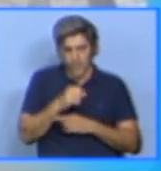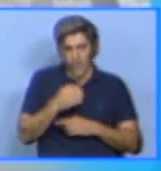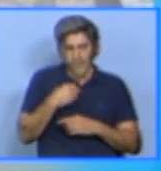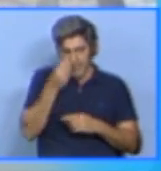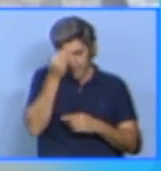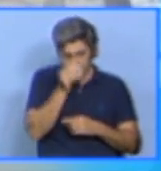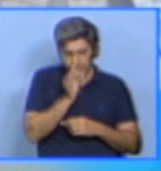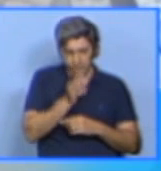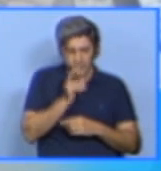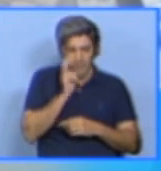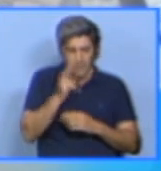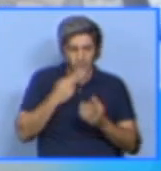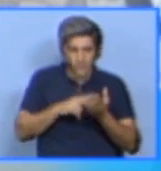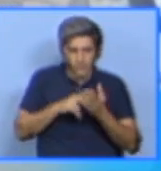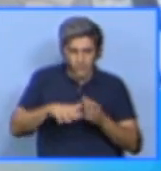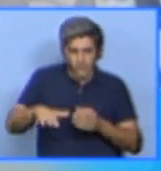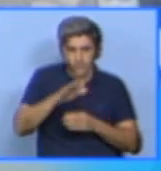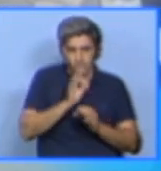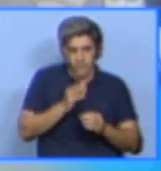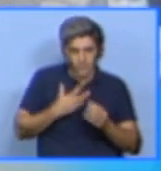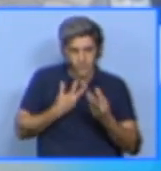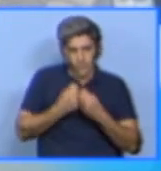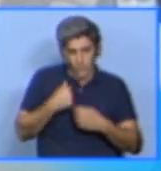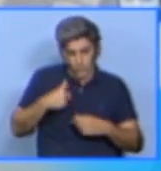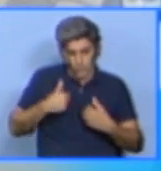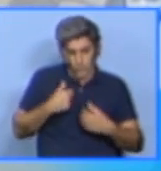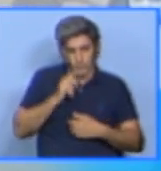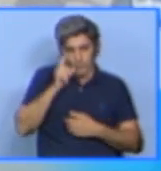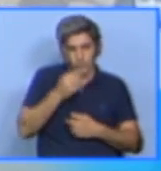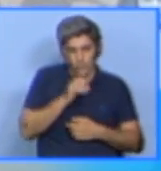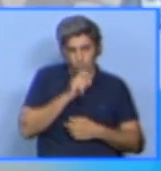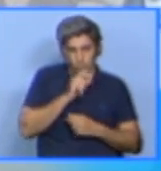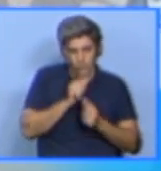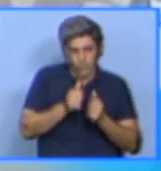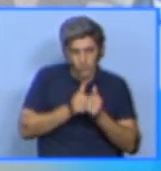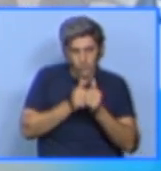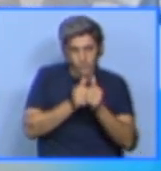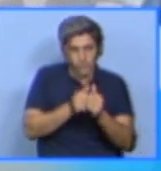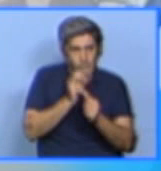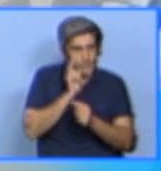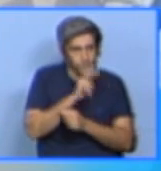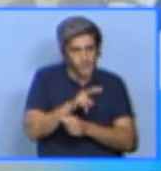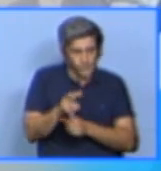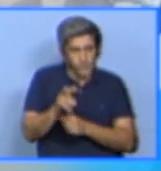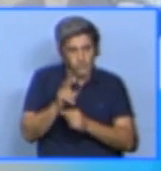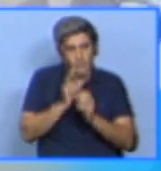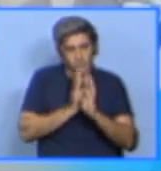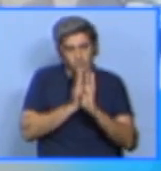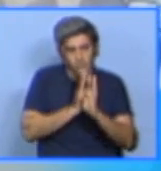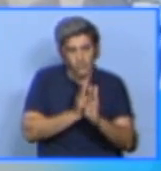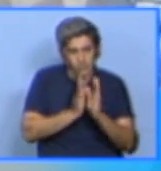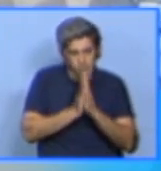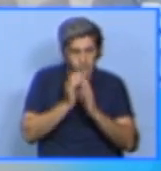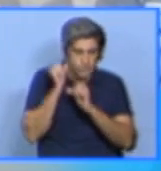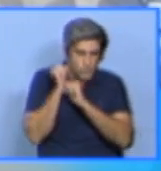vivamente a procurar realidades destas. Eu próprio tive a oportunidade de acompanhar visitas, procissões de imagens de